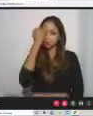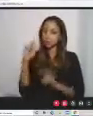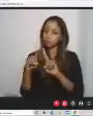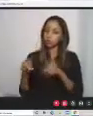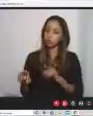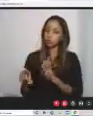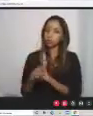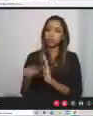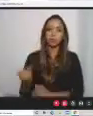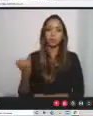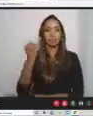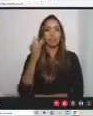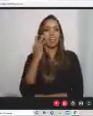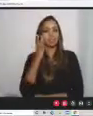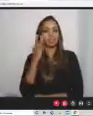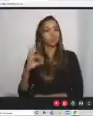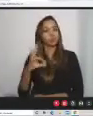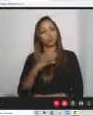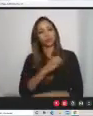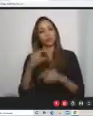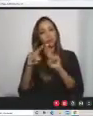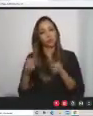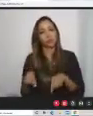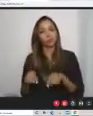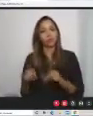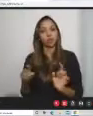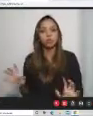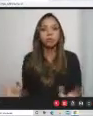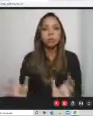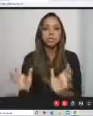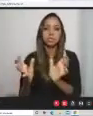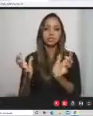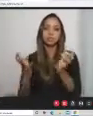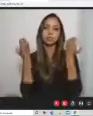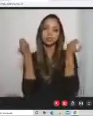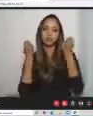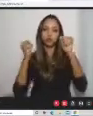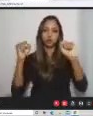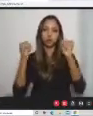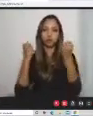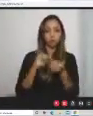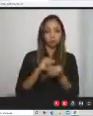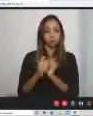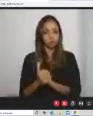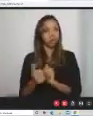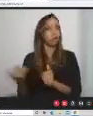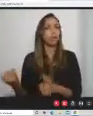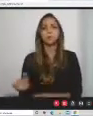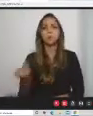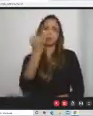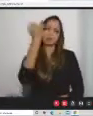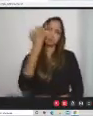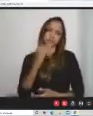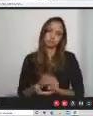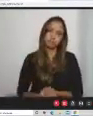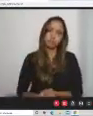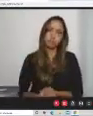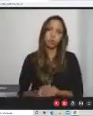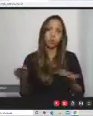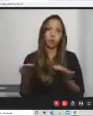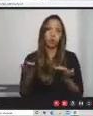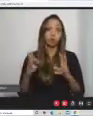importante. Acho que todo projeto que venha a incentivar a prática esportiva, ele é de fundamental importância. Hoje o tema aqui foi saúde, né,